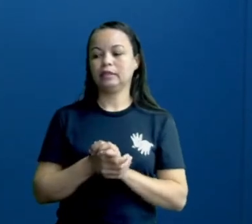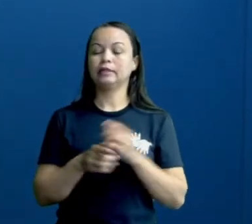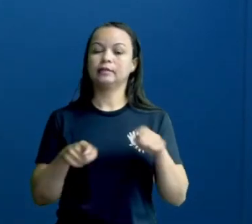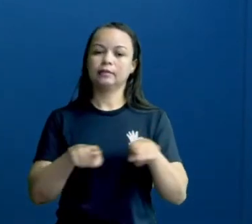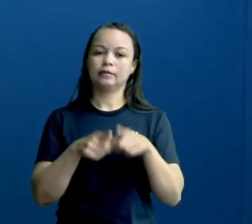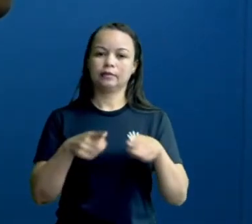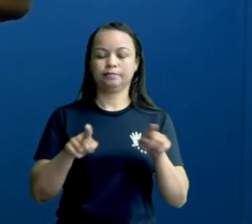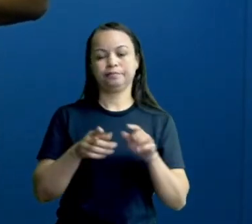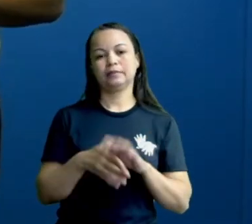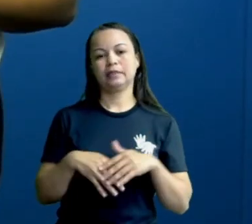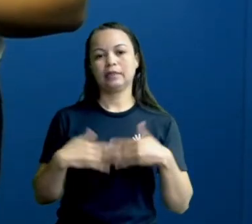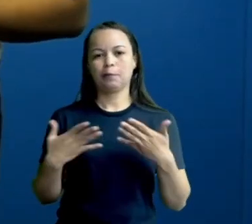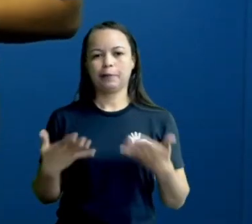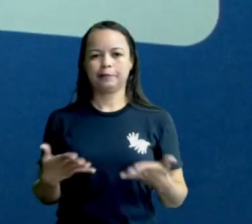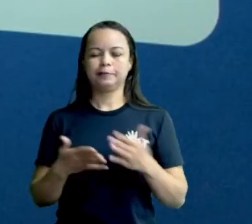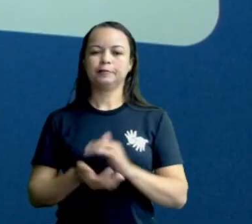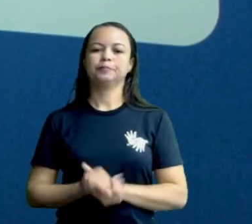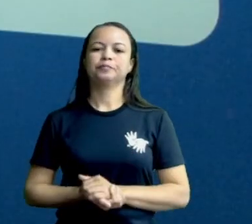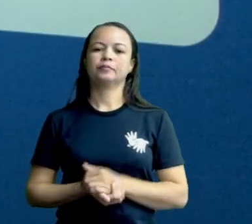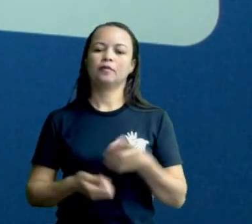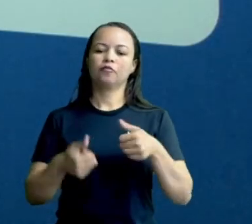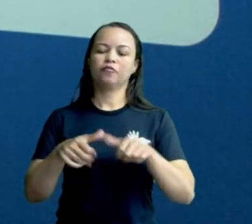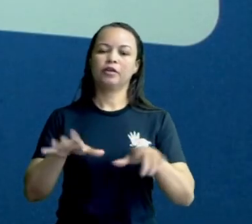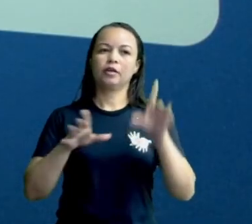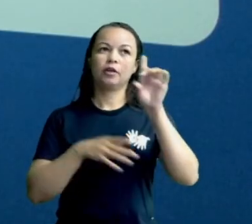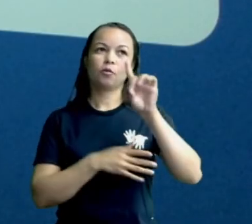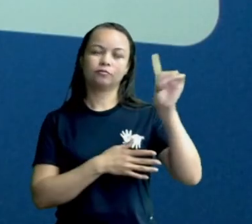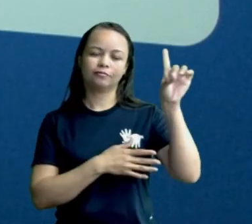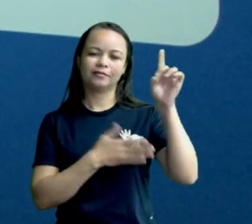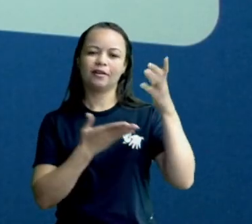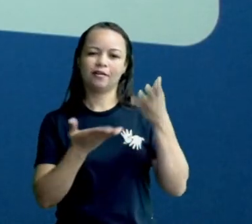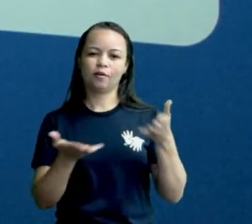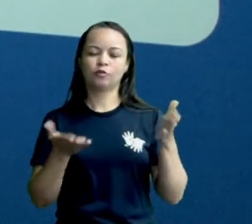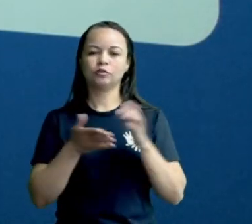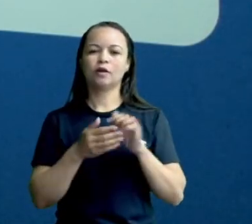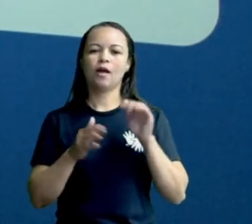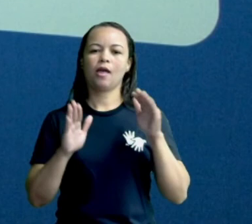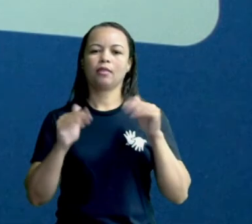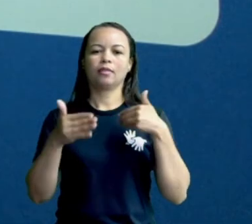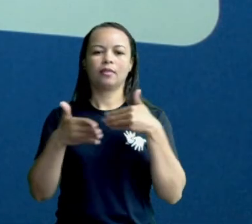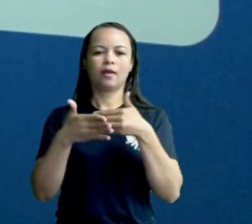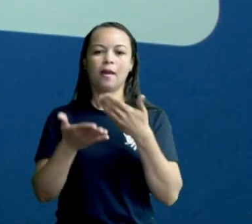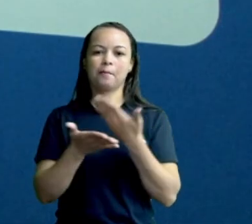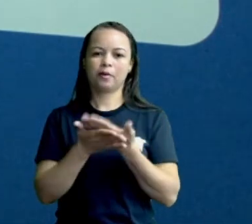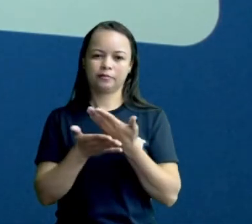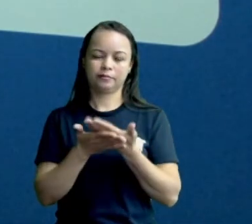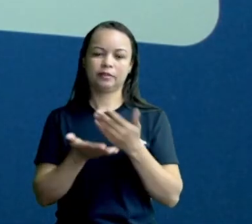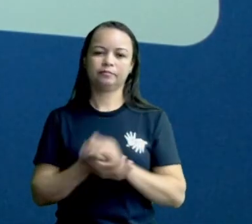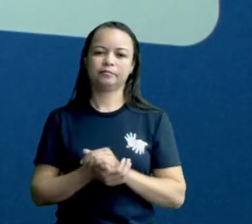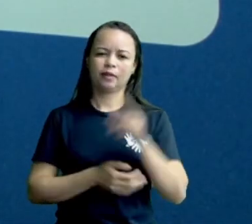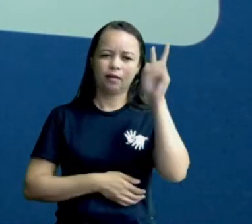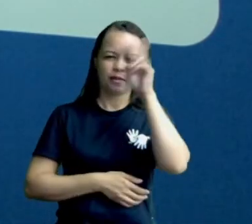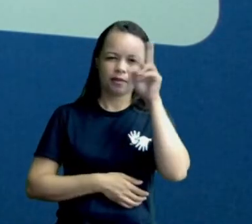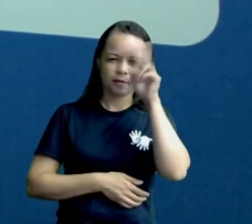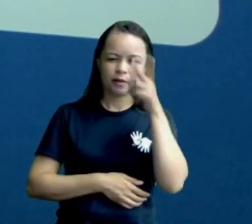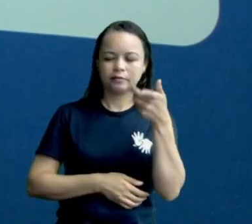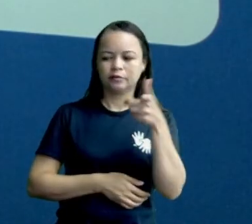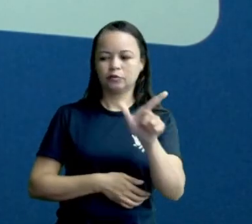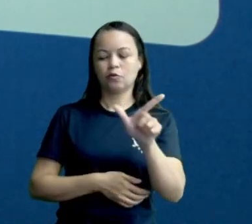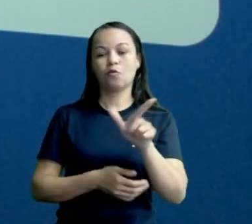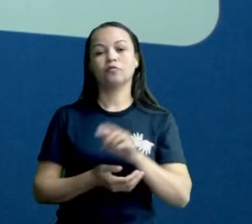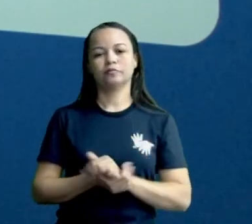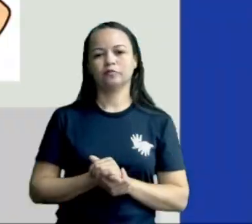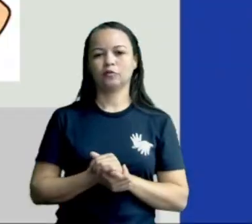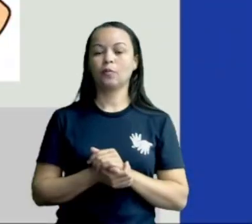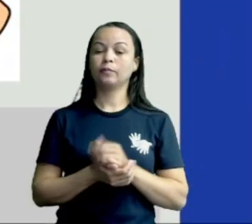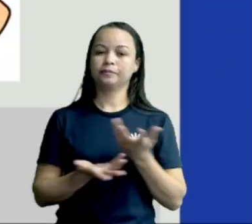gente? Então é isso. Fiquem com Deus, até a próxima. Lembrando mais uma vez, vou colocar aqui até aqui